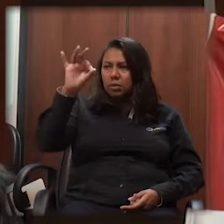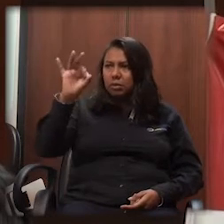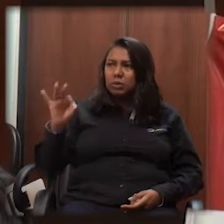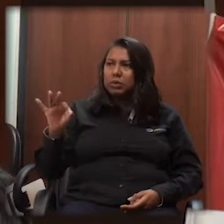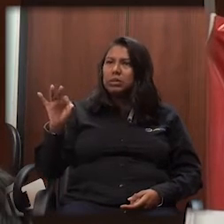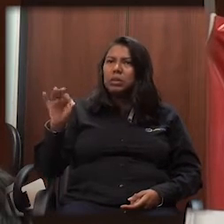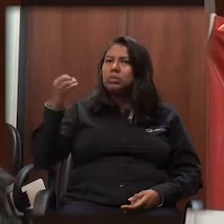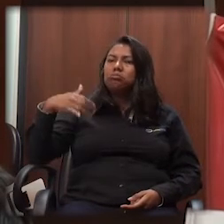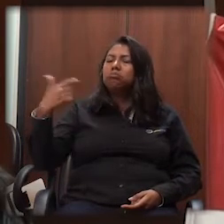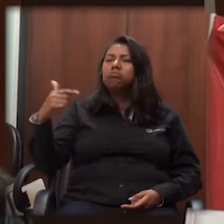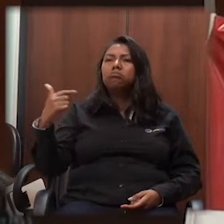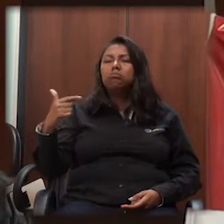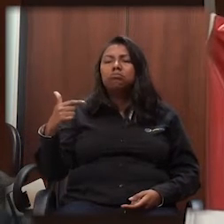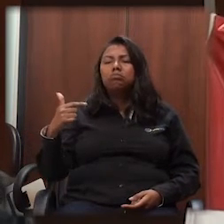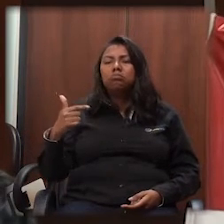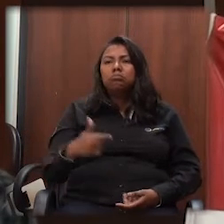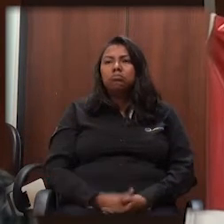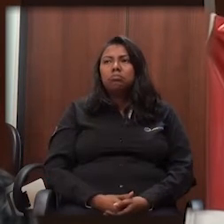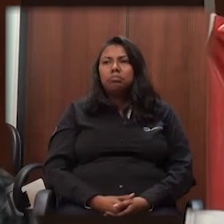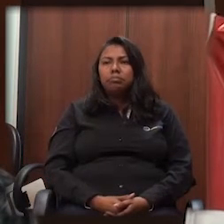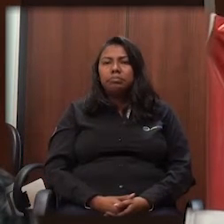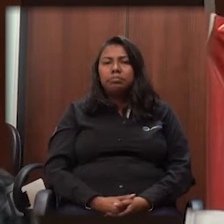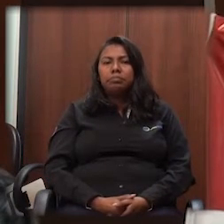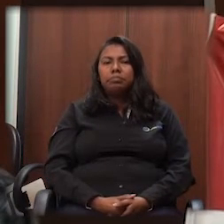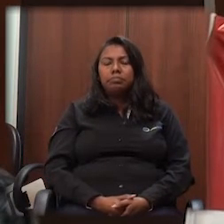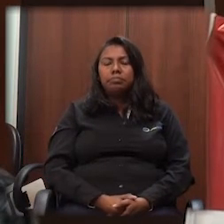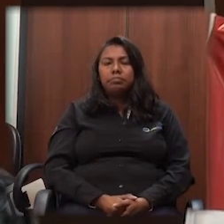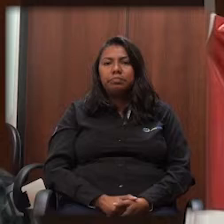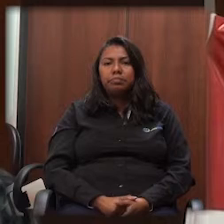39% indicam que não. Pode passar.